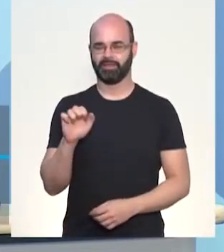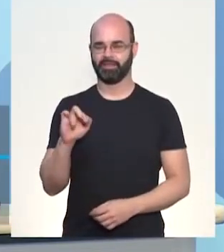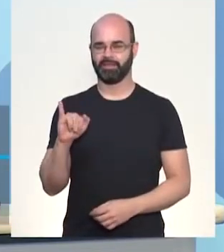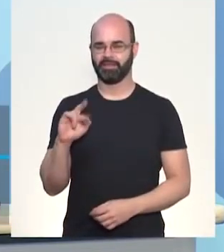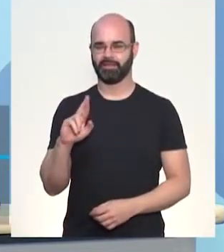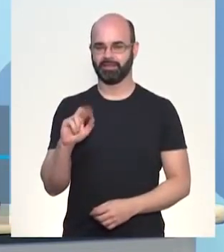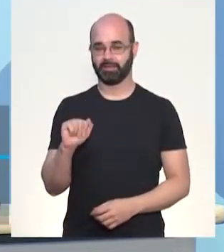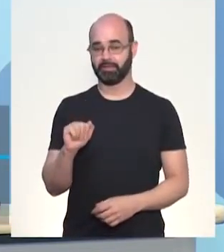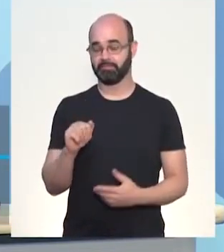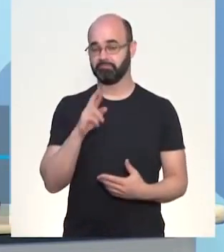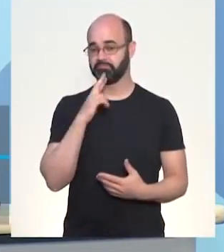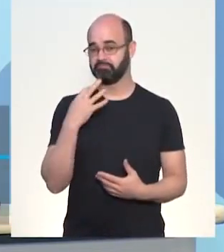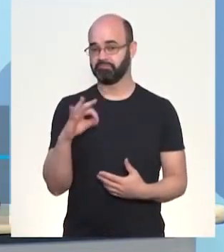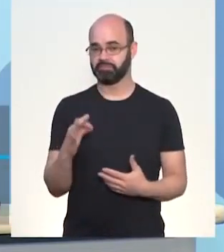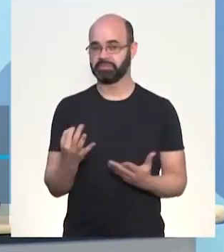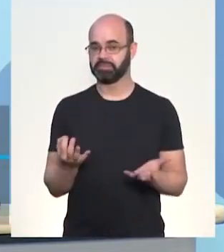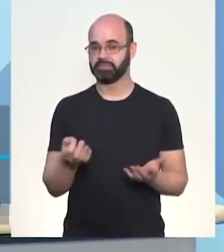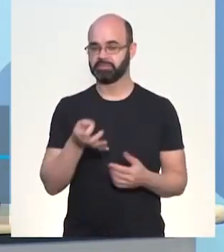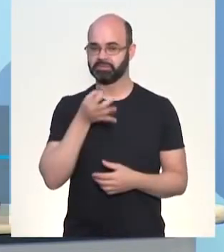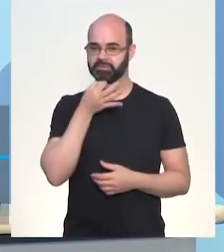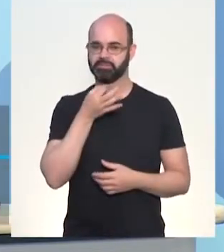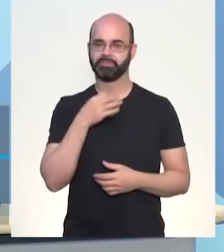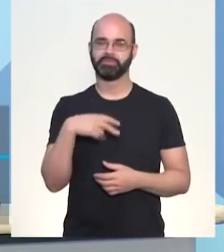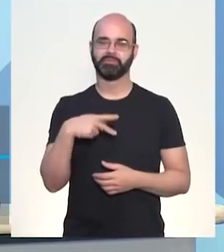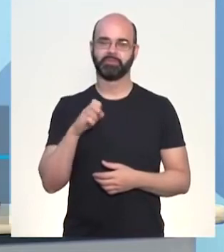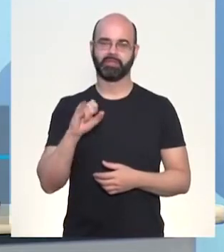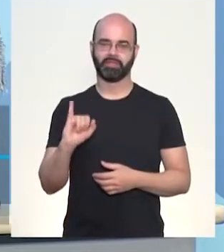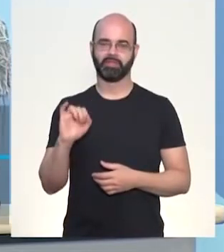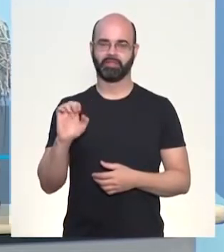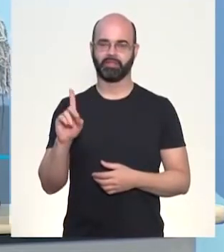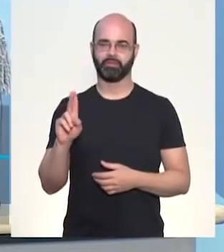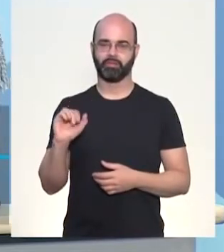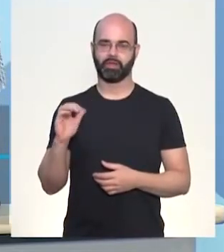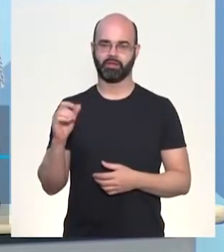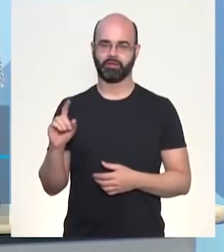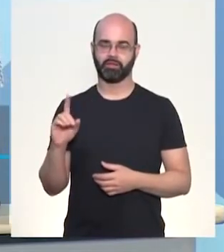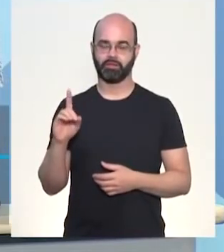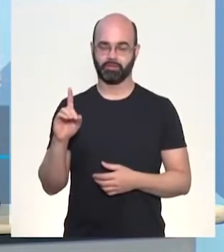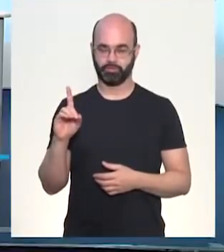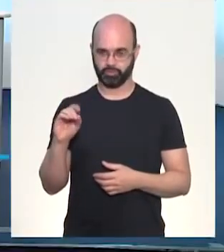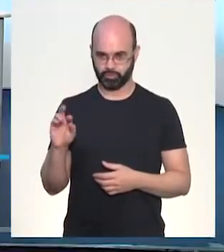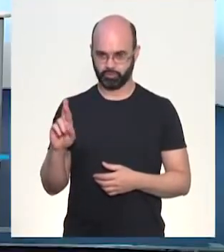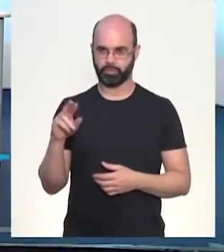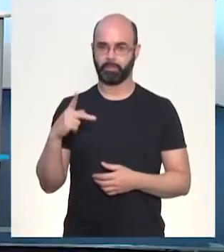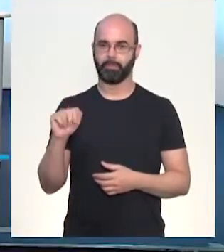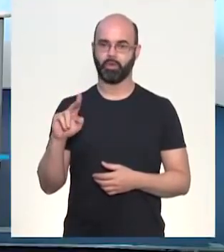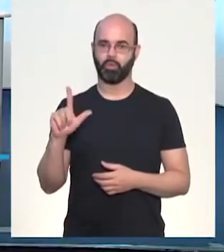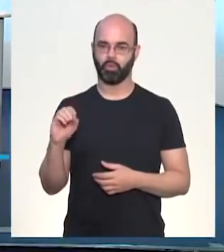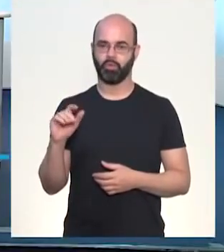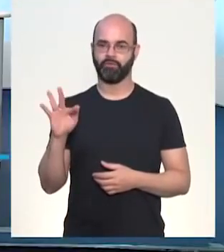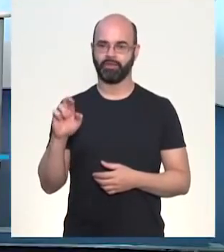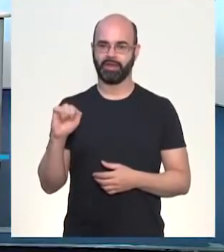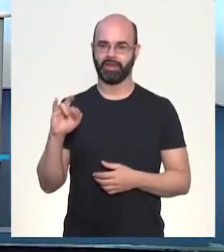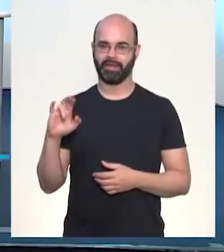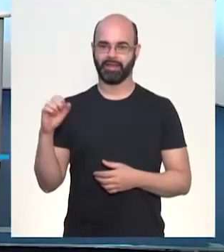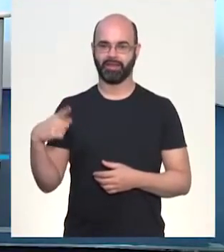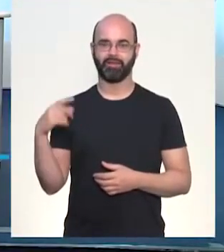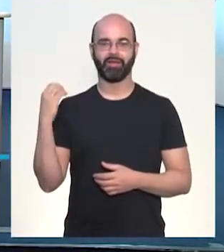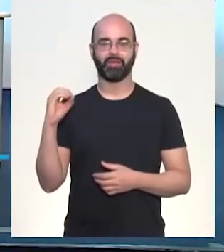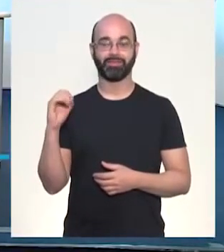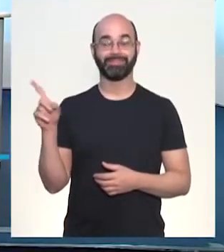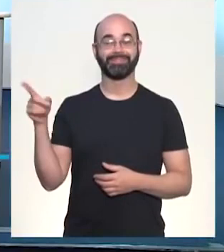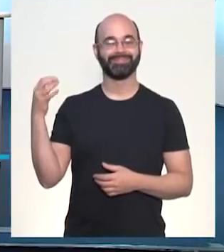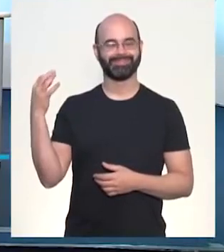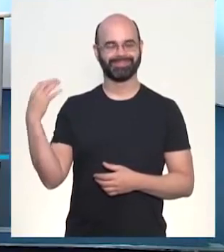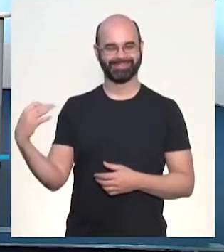está correta. Ela é lá do PEI Educador Paulo Freire, Osasco. Ariana? Ariane, parabéns, você está correta